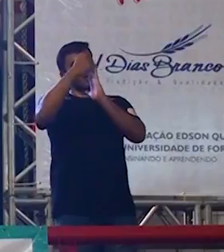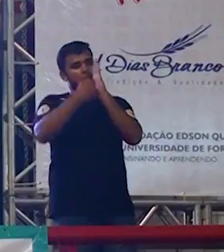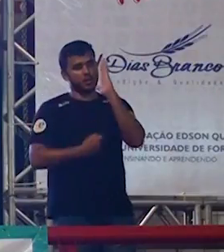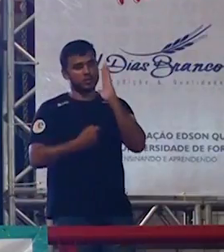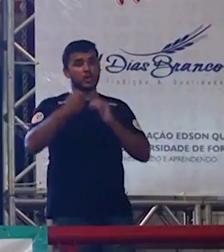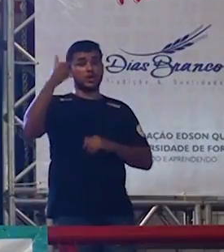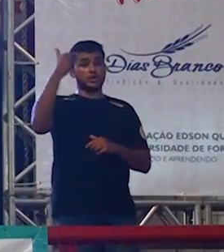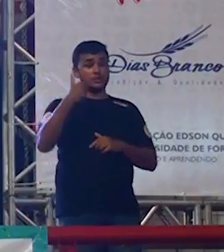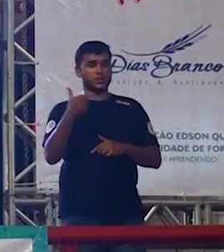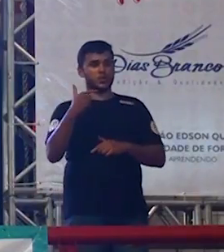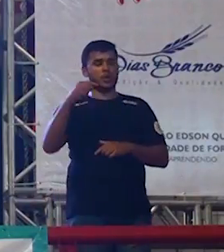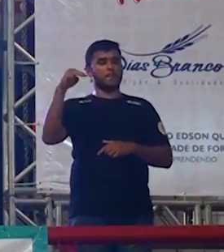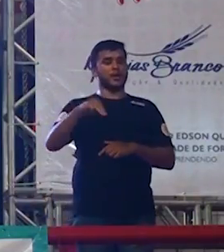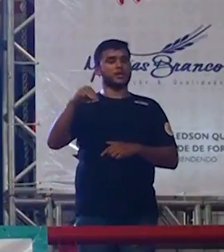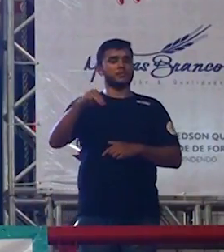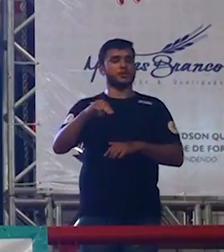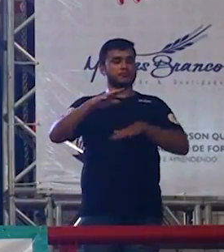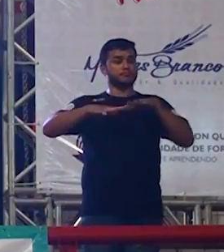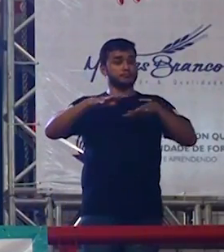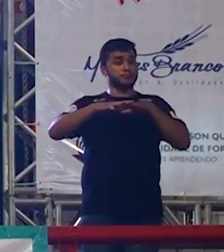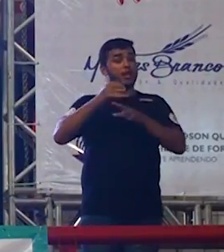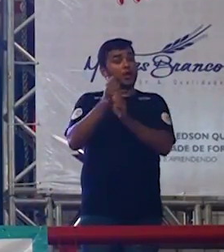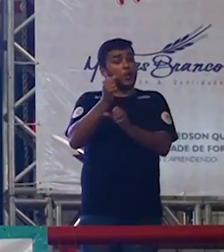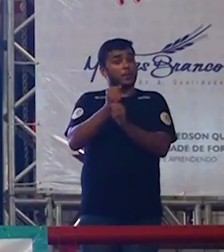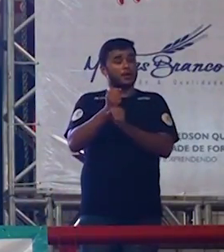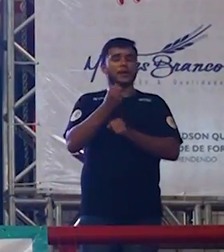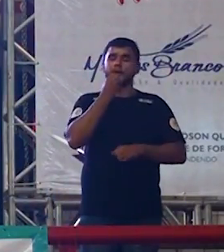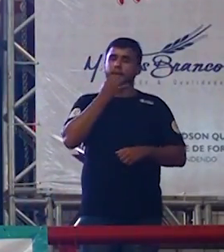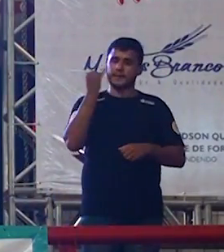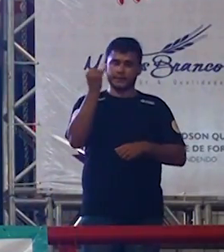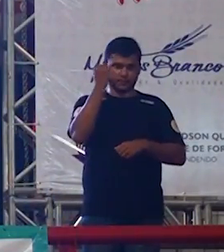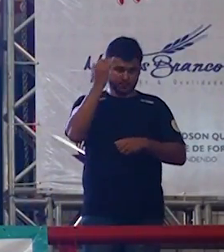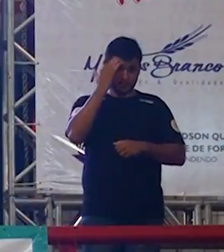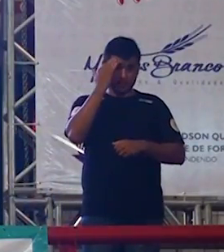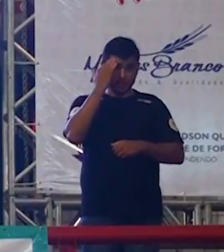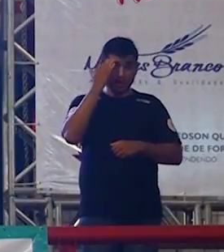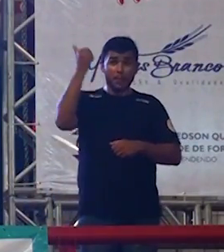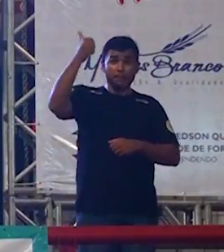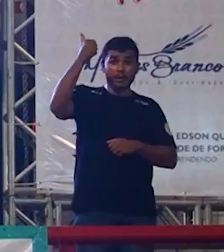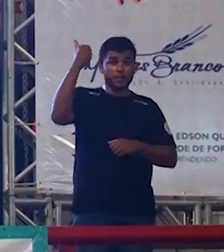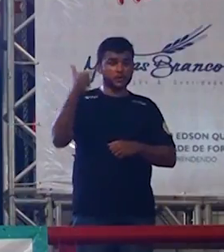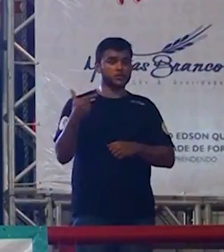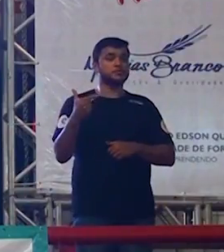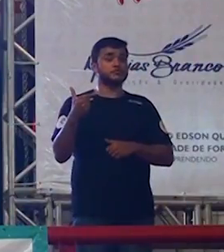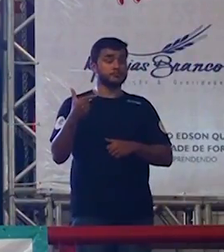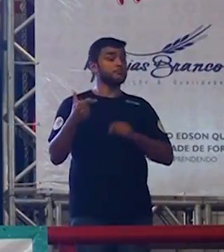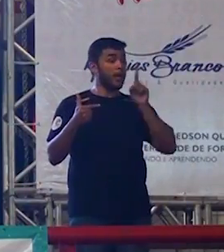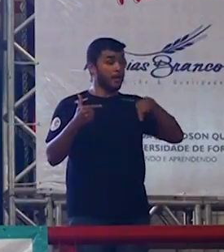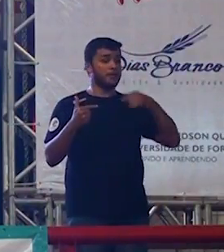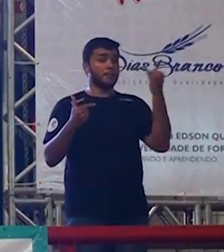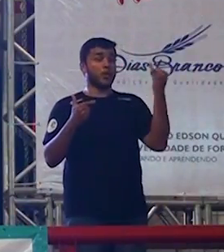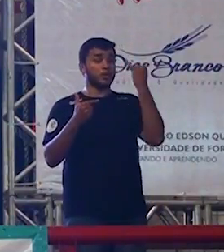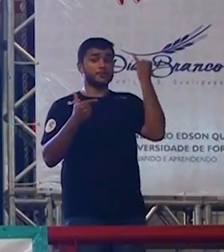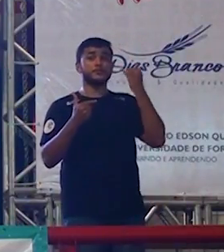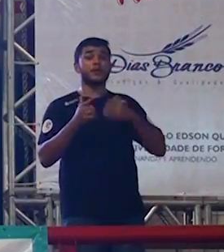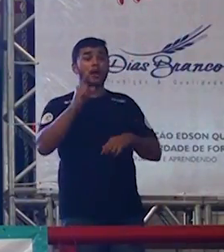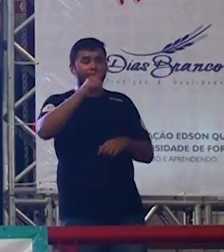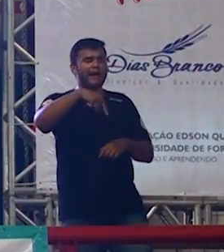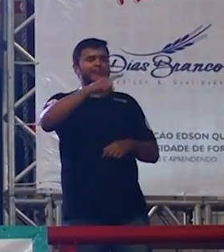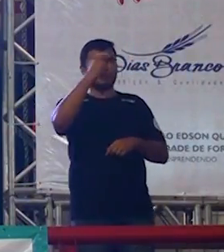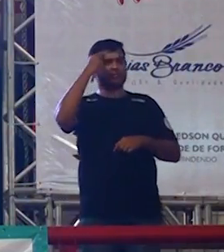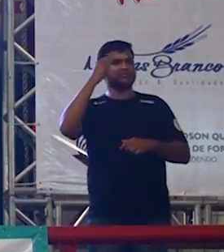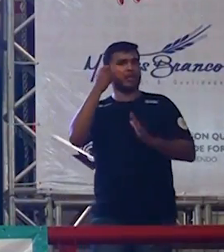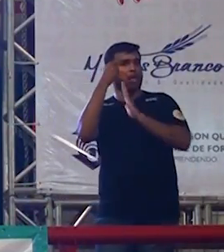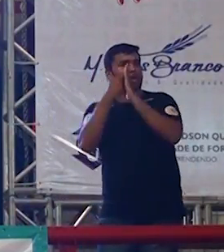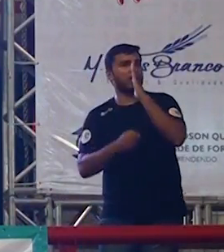matemática. E olha que eu nem sou professor de matemática para dizer isso, eu sou professor de química. É lógico que eu não estou dizendo para você só estudar